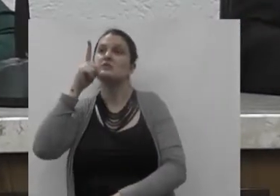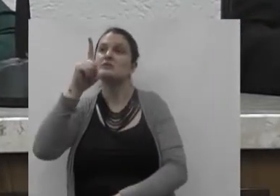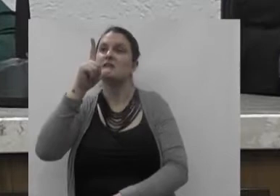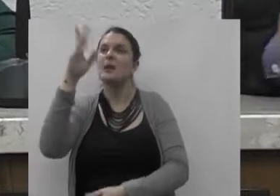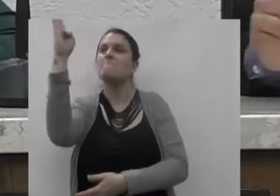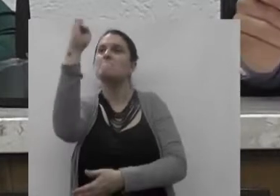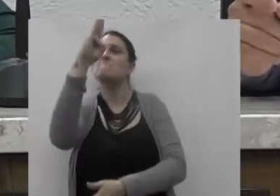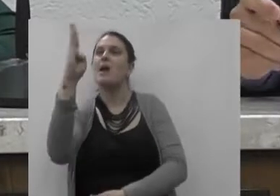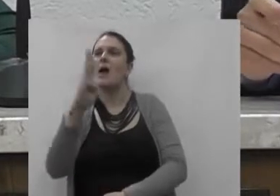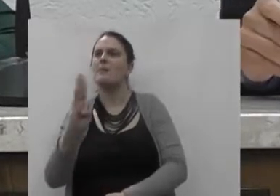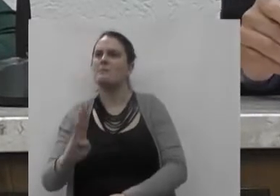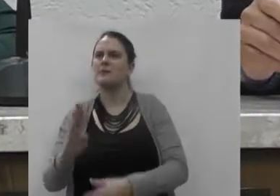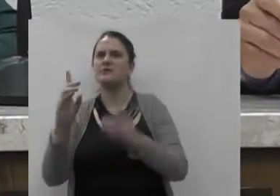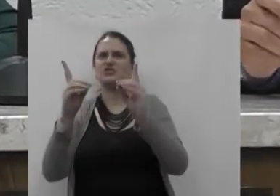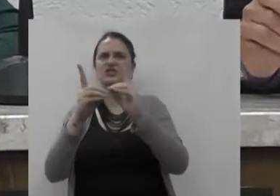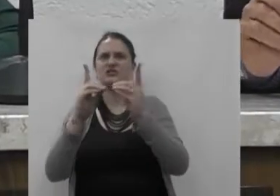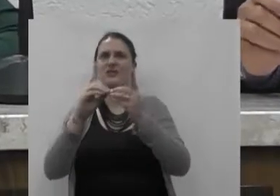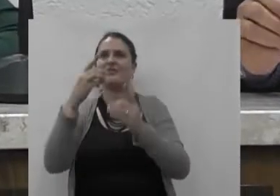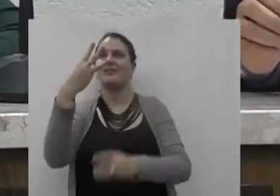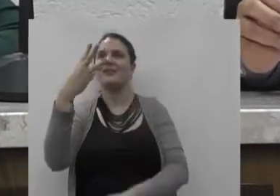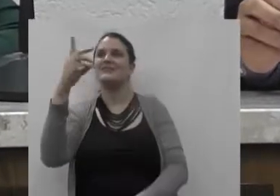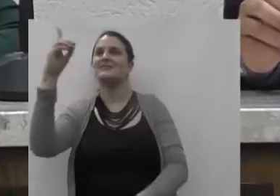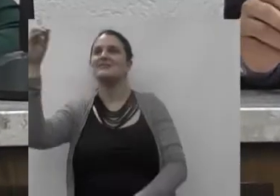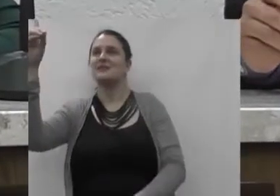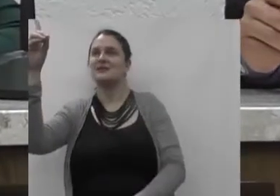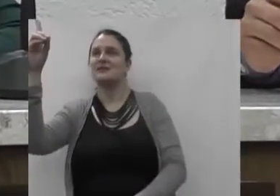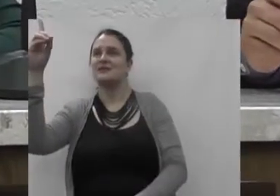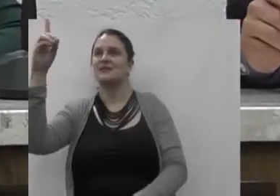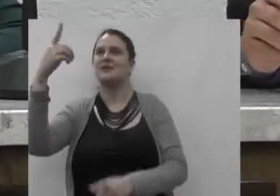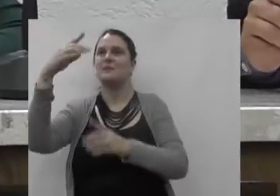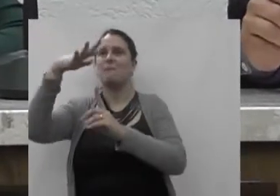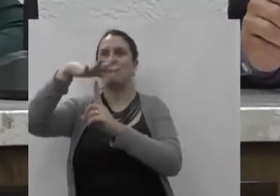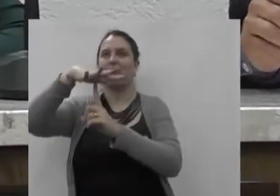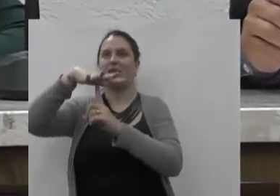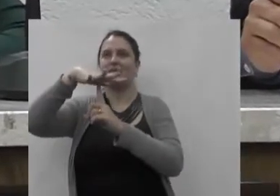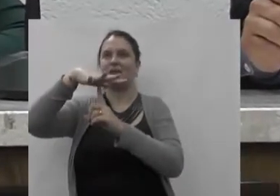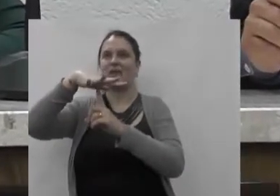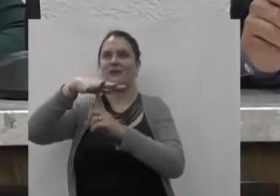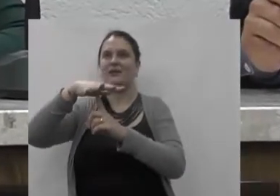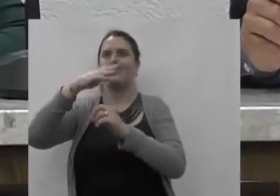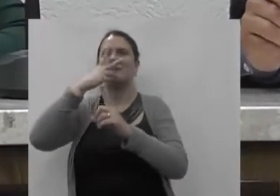mapa didático 3D do Paraná, pois este